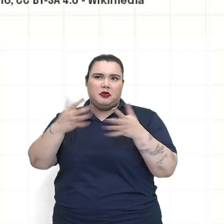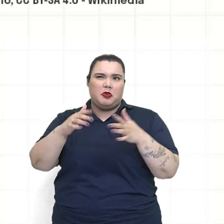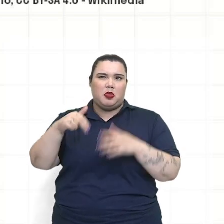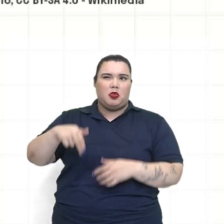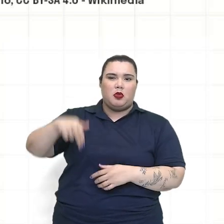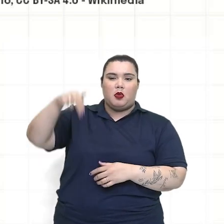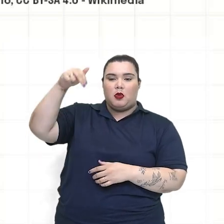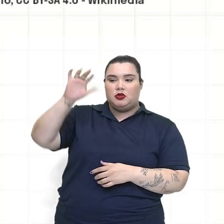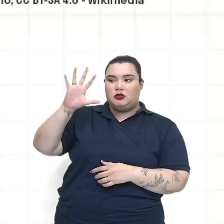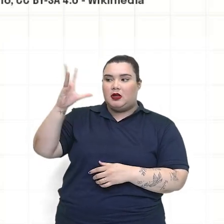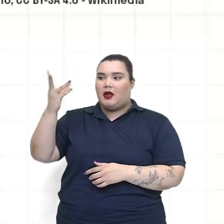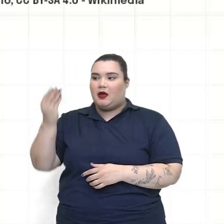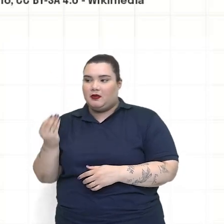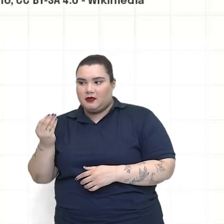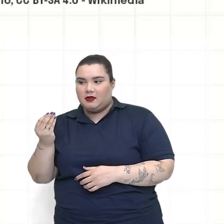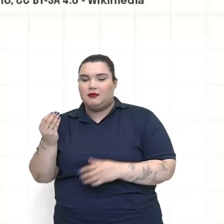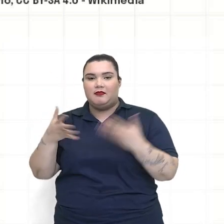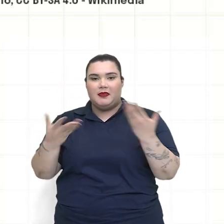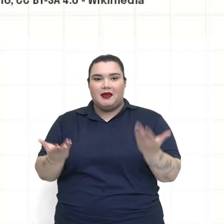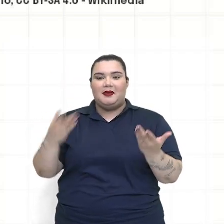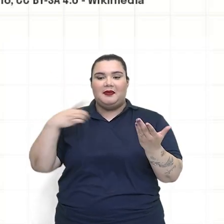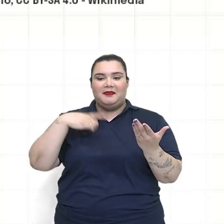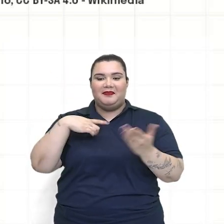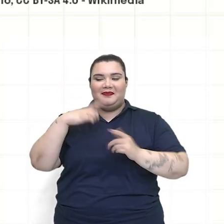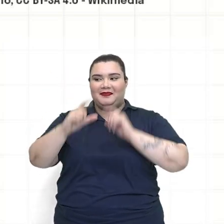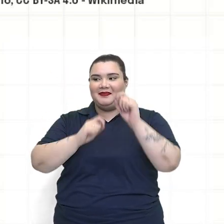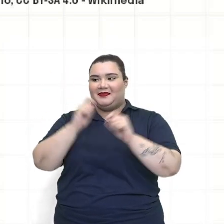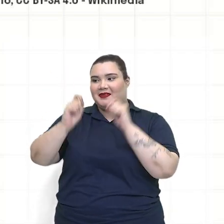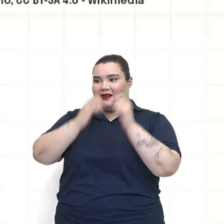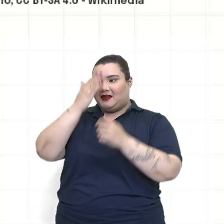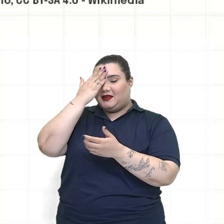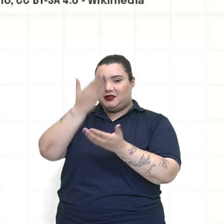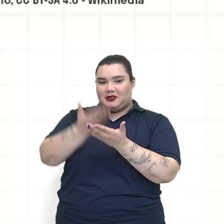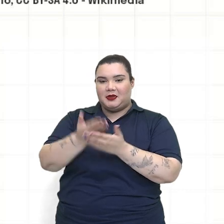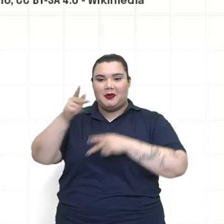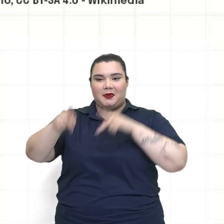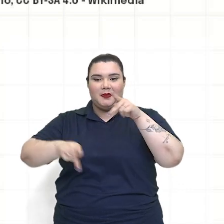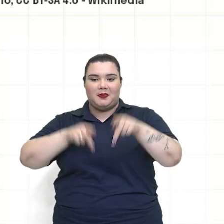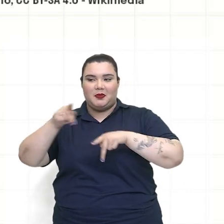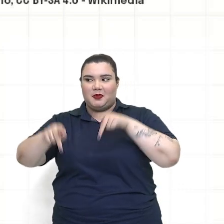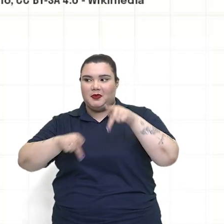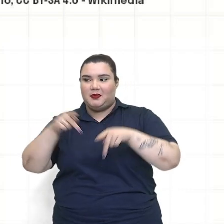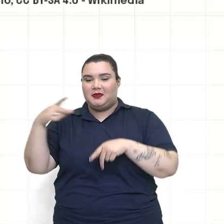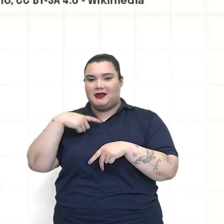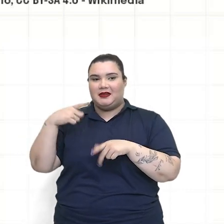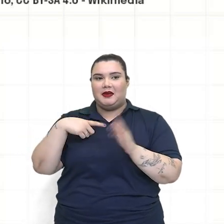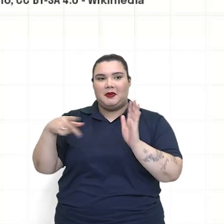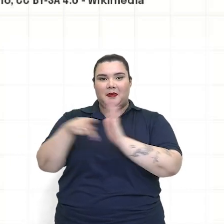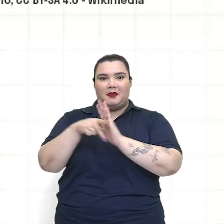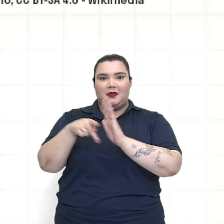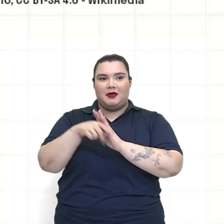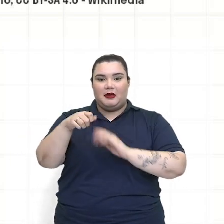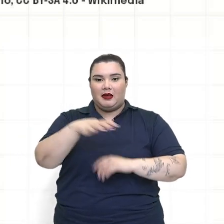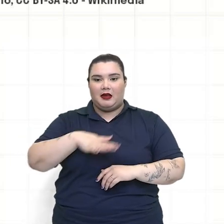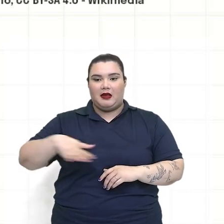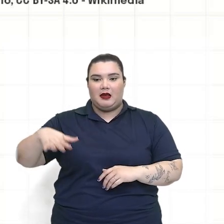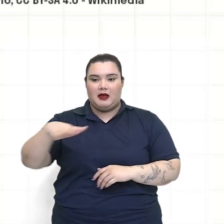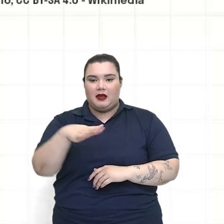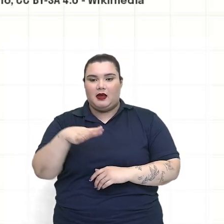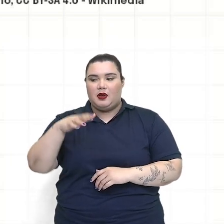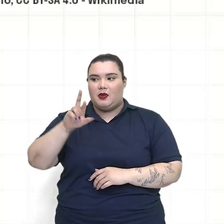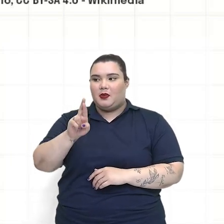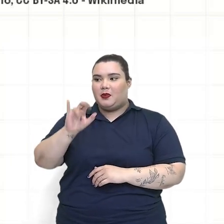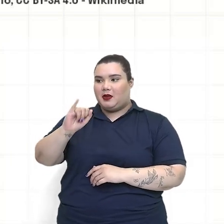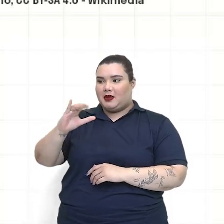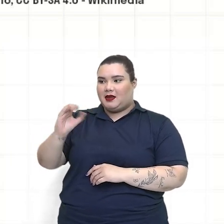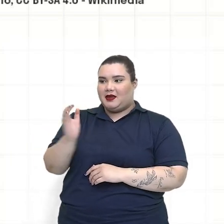África. Acredita-se, né, que o povo ali que habitava as margens do Nilo, que tinham acesso